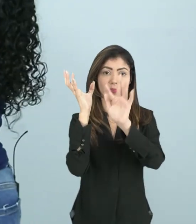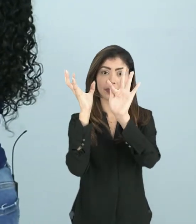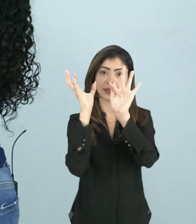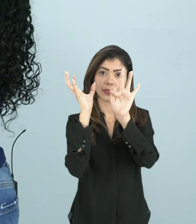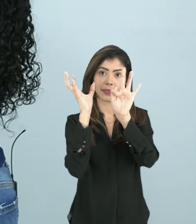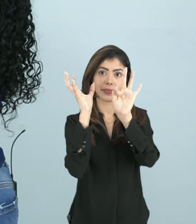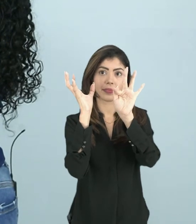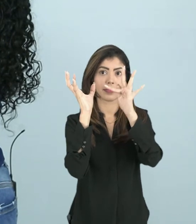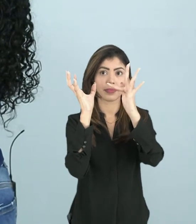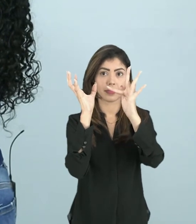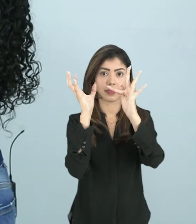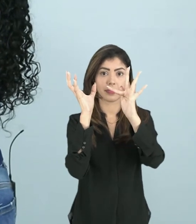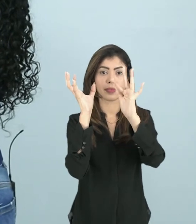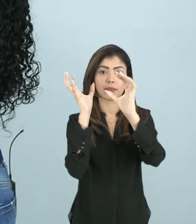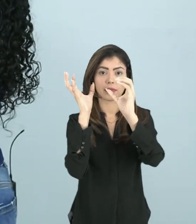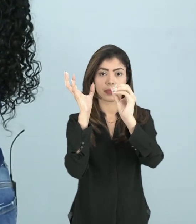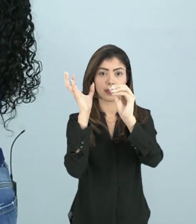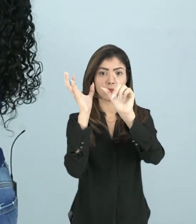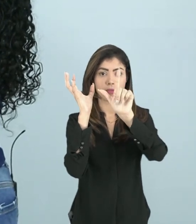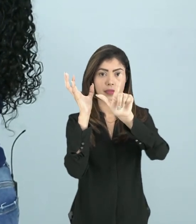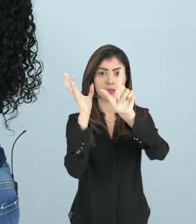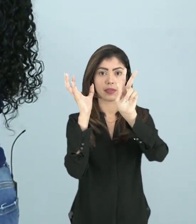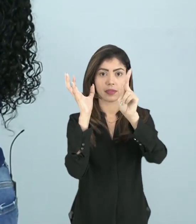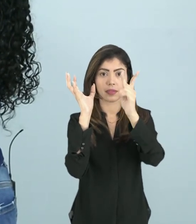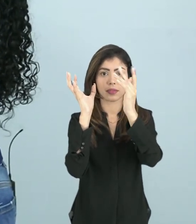folhas. Olha aqui as folhas.